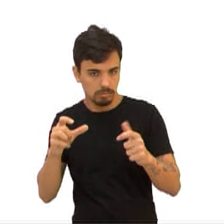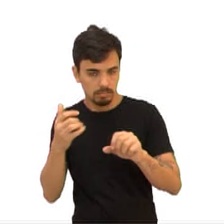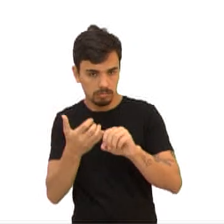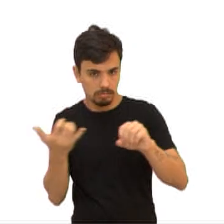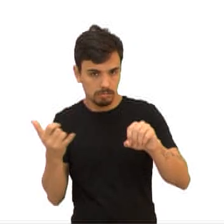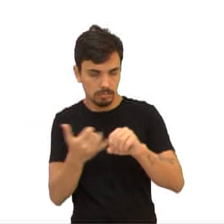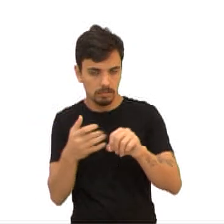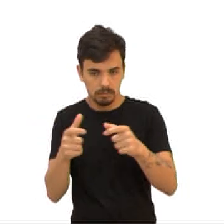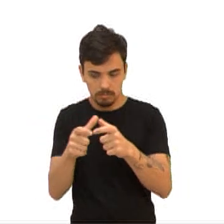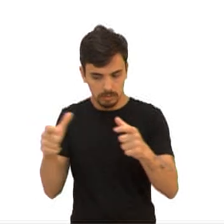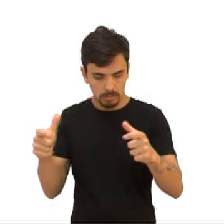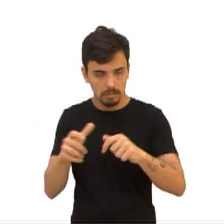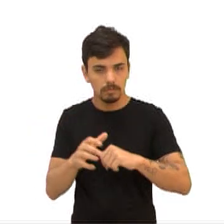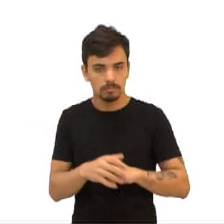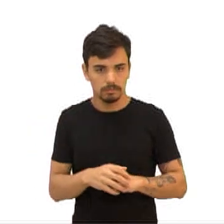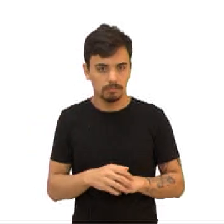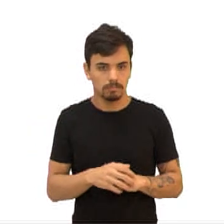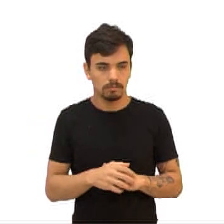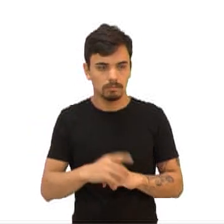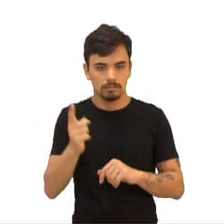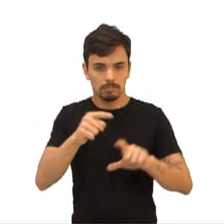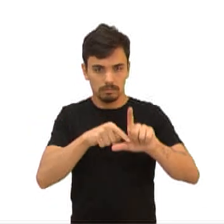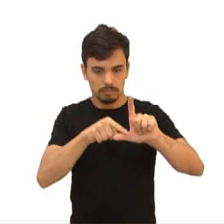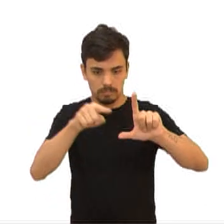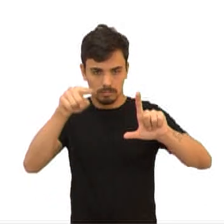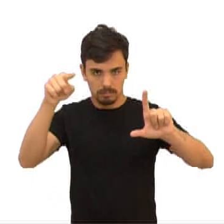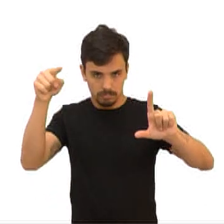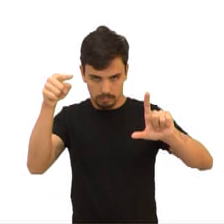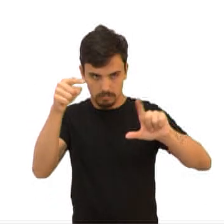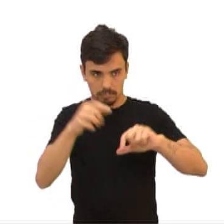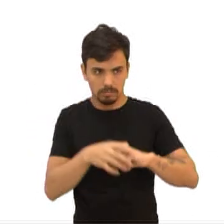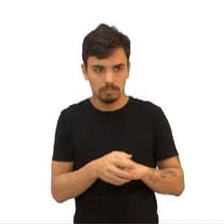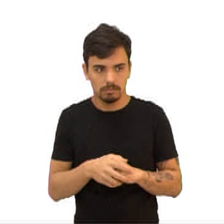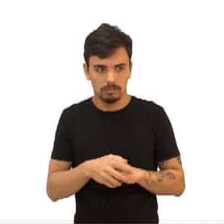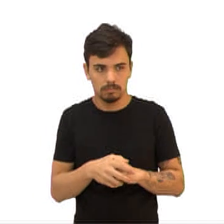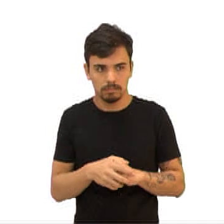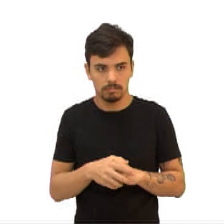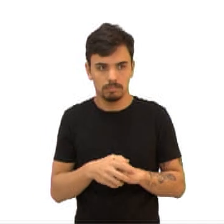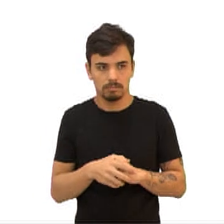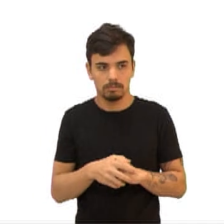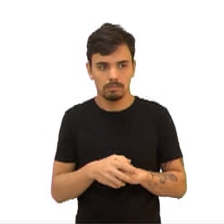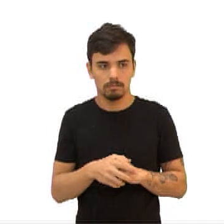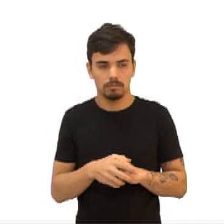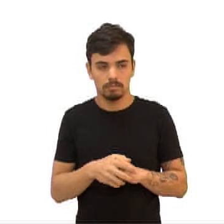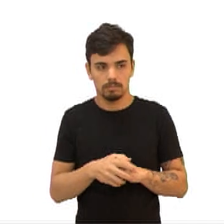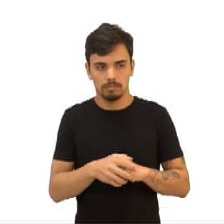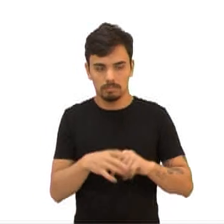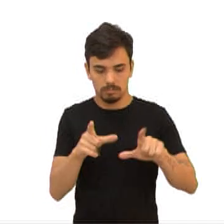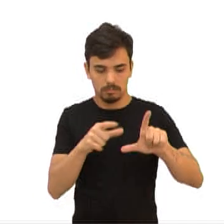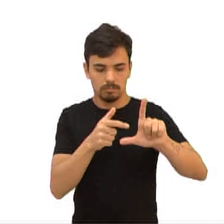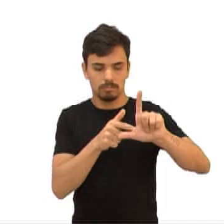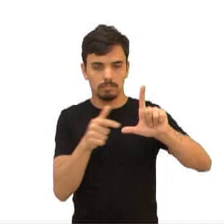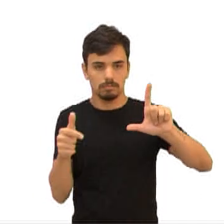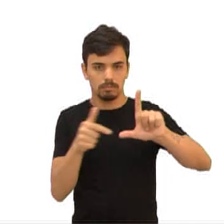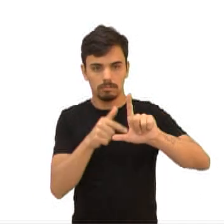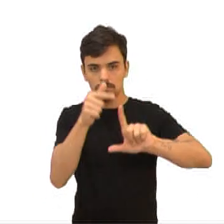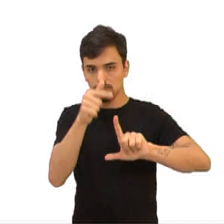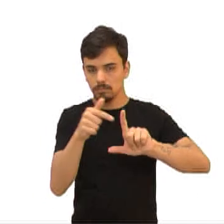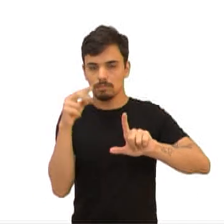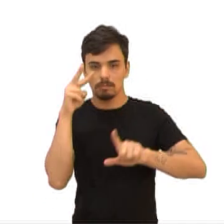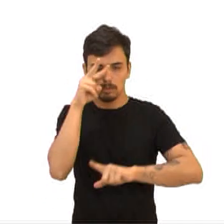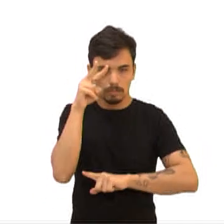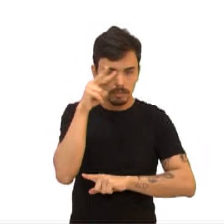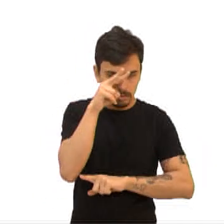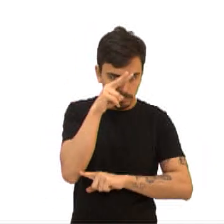carga vai aumentando com o tempo. Então, aqui é um gráfico de tensão por carga. A carga aumenta na mesma proporção que a tensão. Então, o gráfico é uma